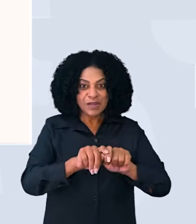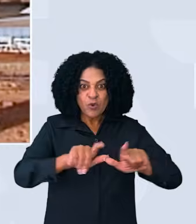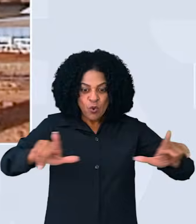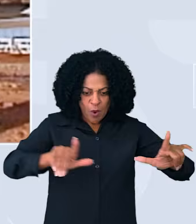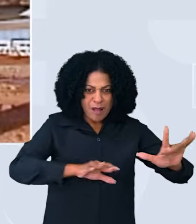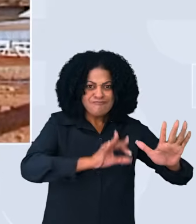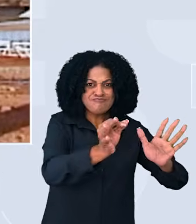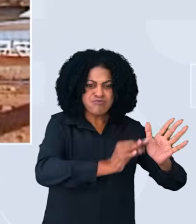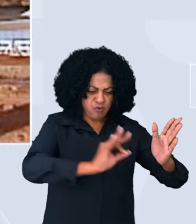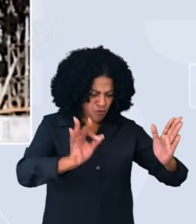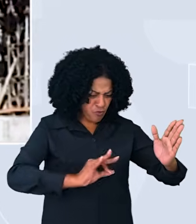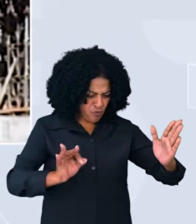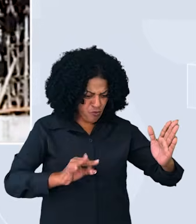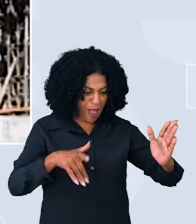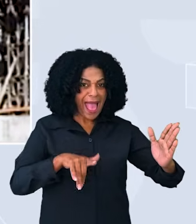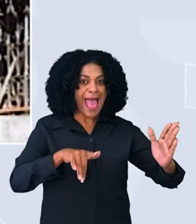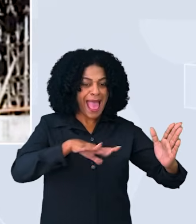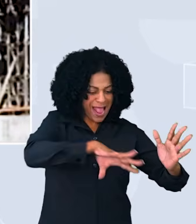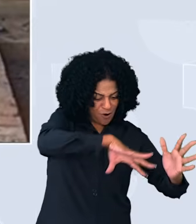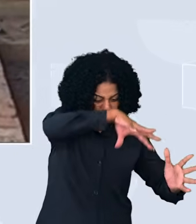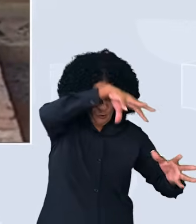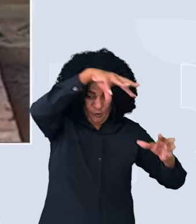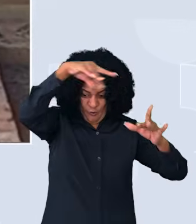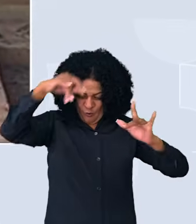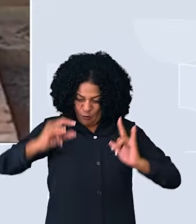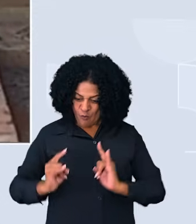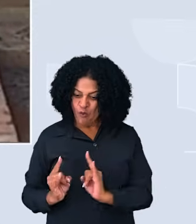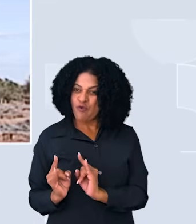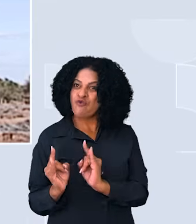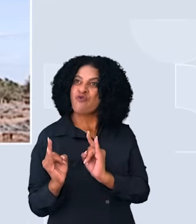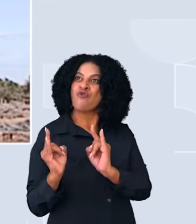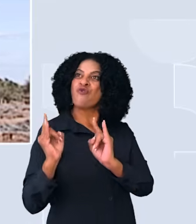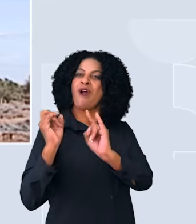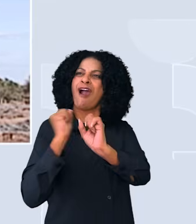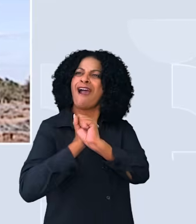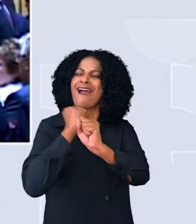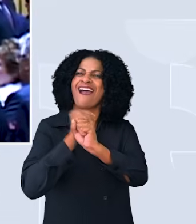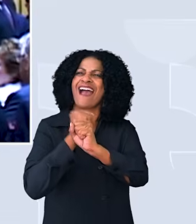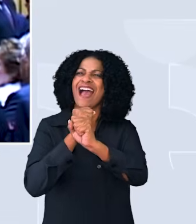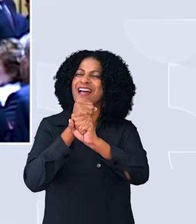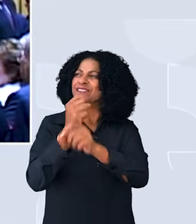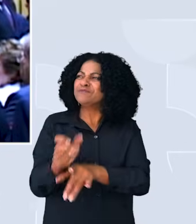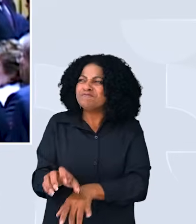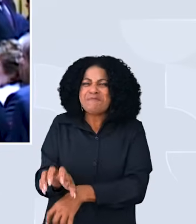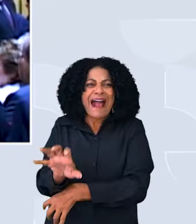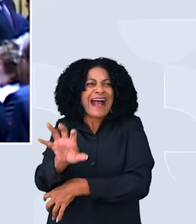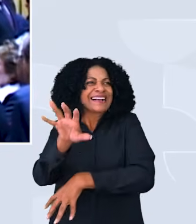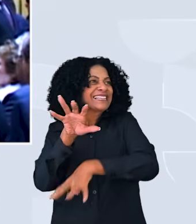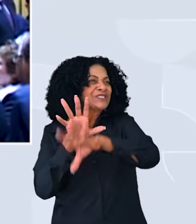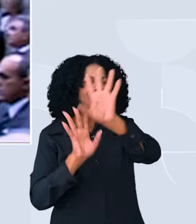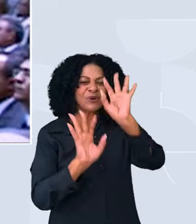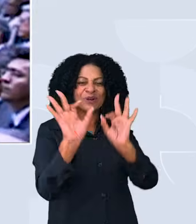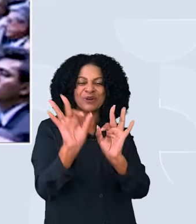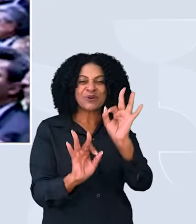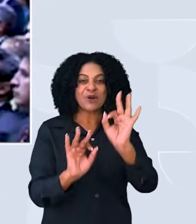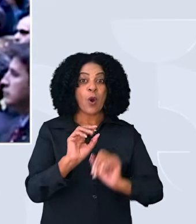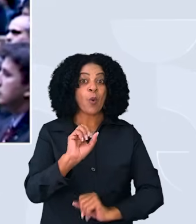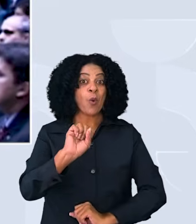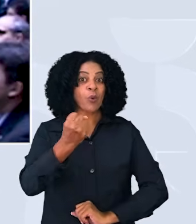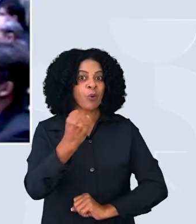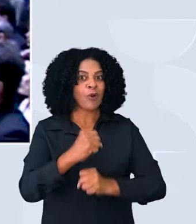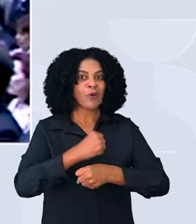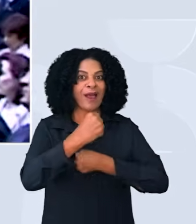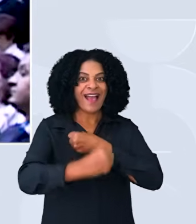papel e viraram um canteiro de obra cheio de trabalhadores e máquinas. A inauguração do espaço veio 8